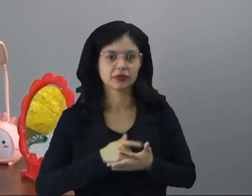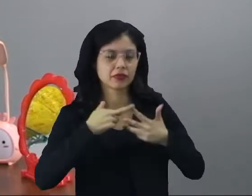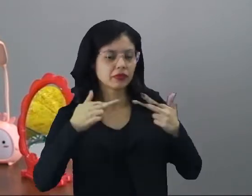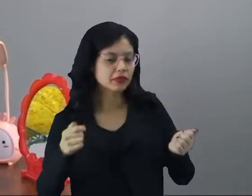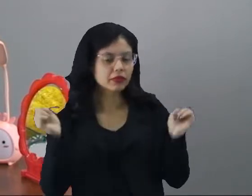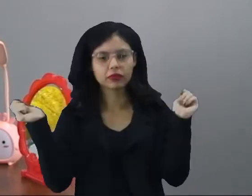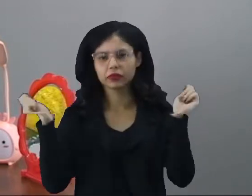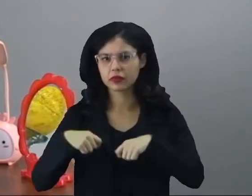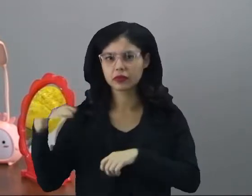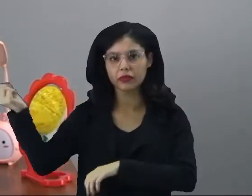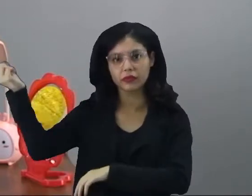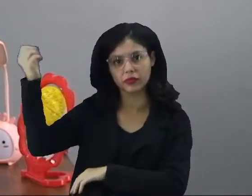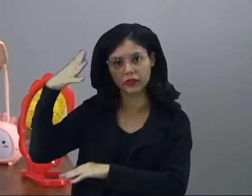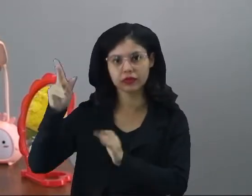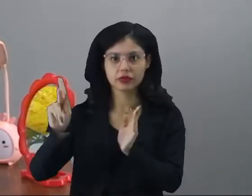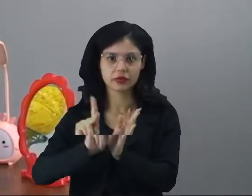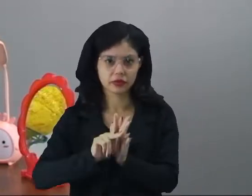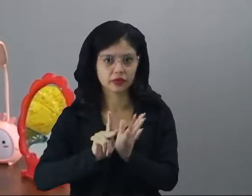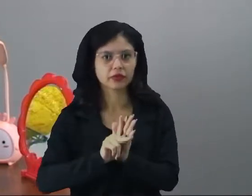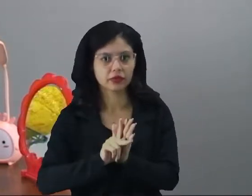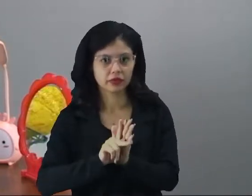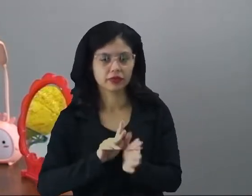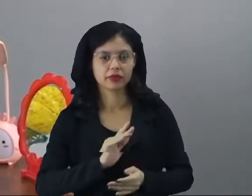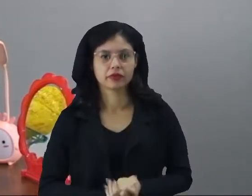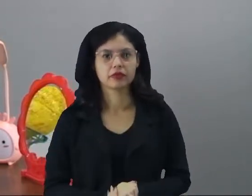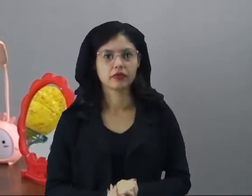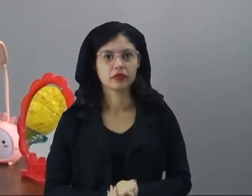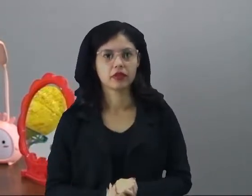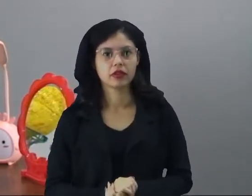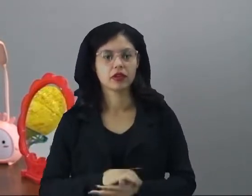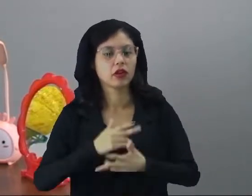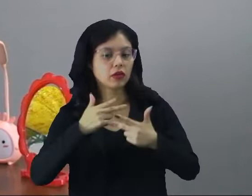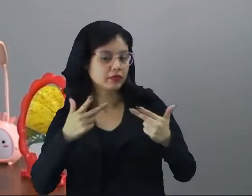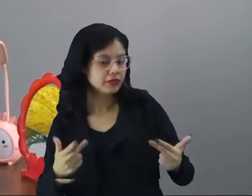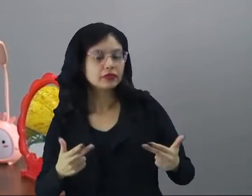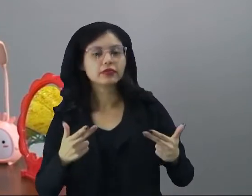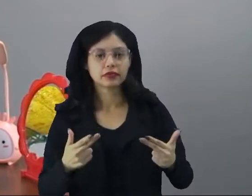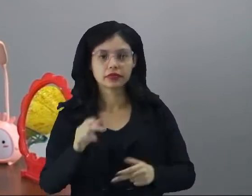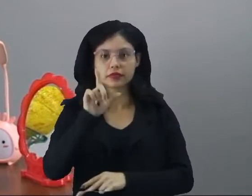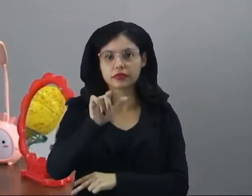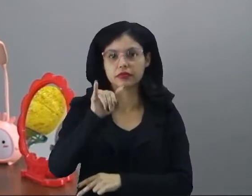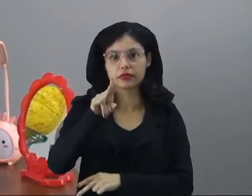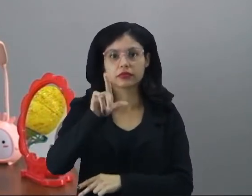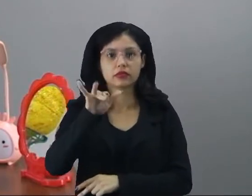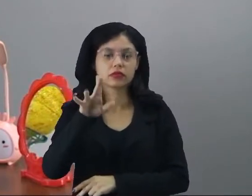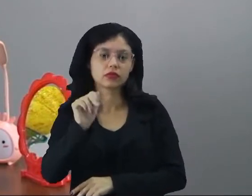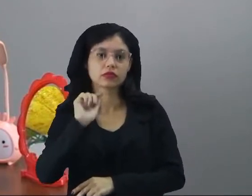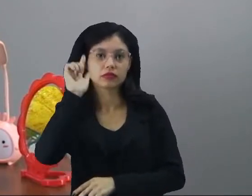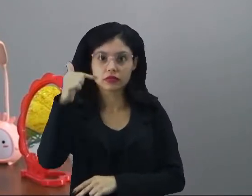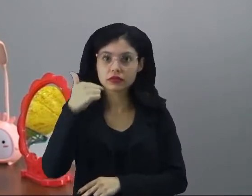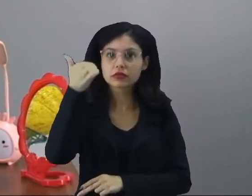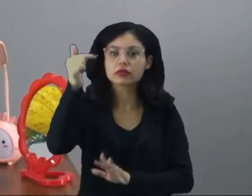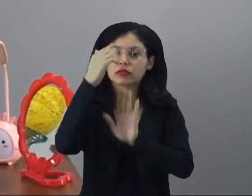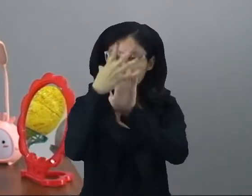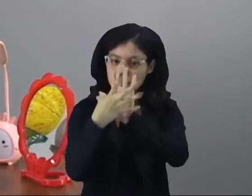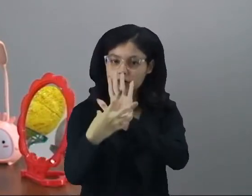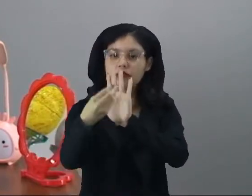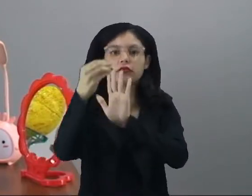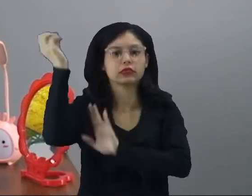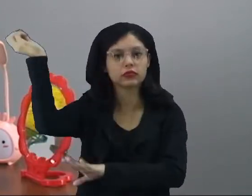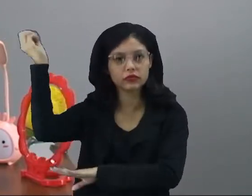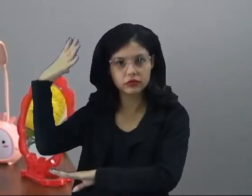que possuem luz própria, que têm a sua própria luz. E objetos iluminados são aqueles que